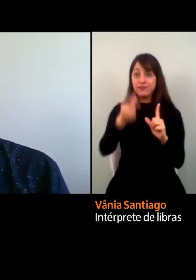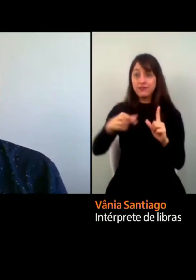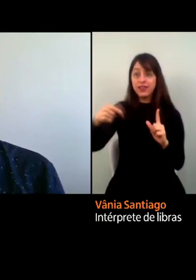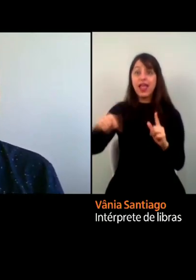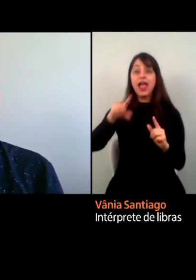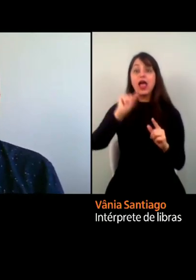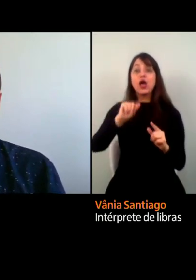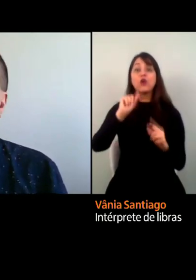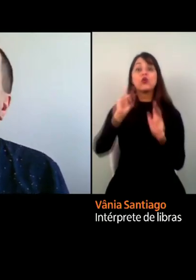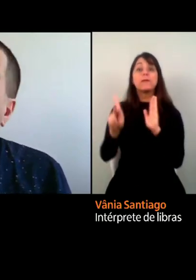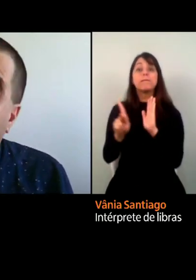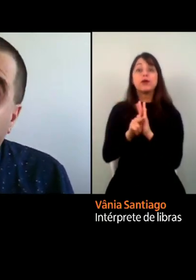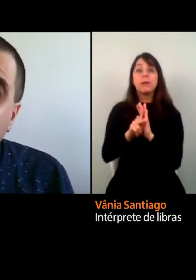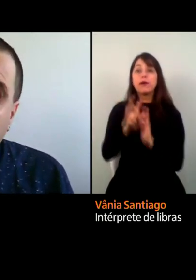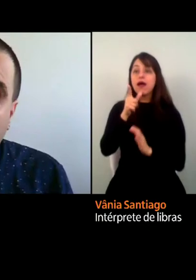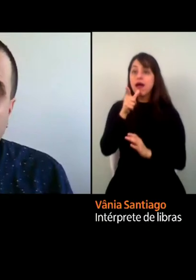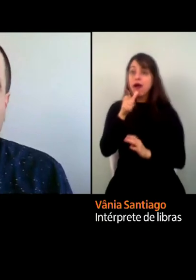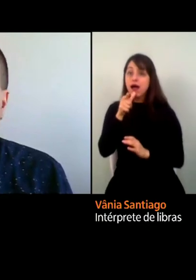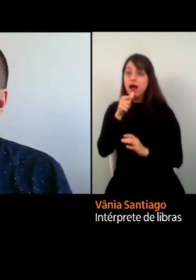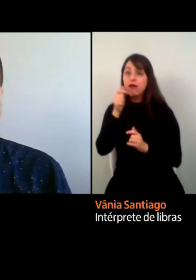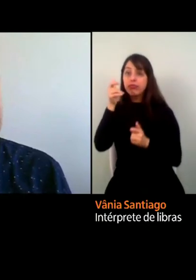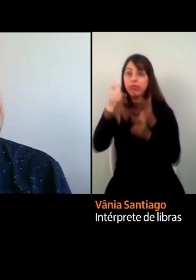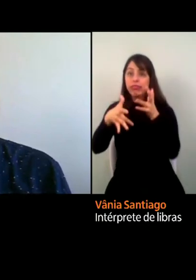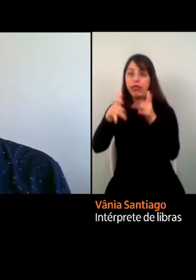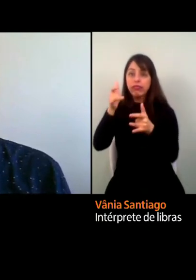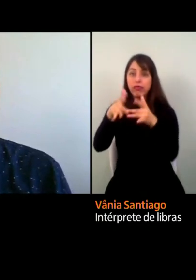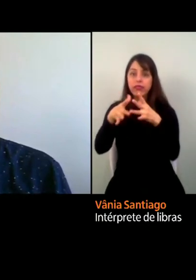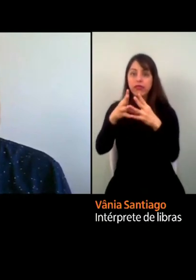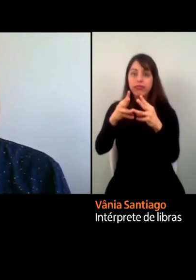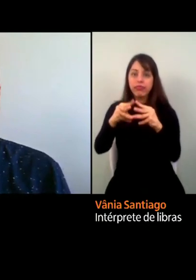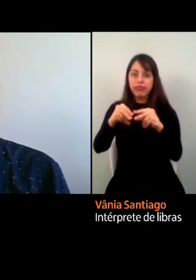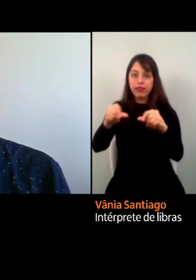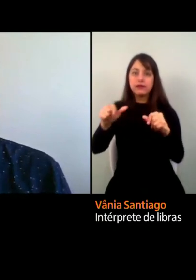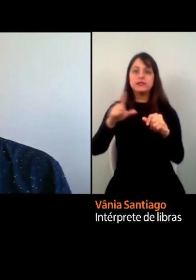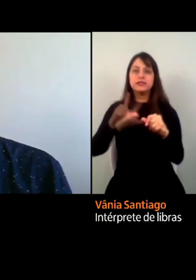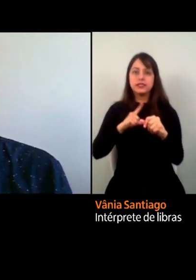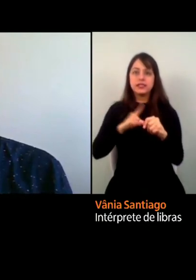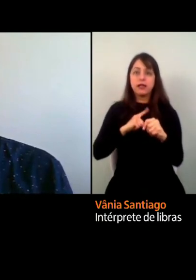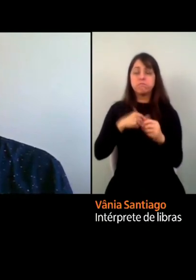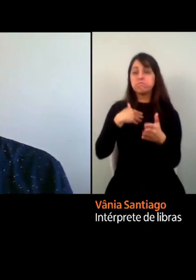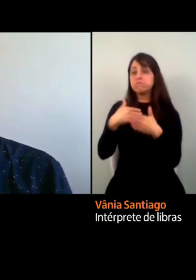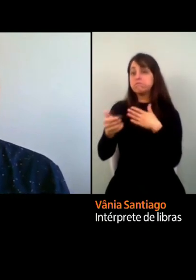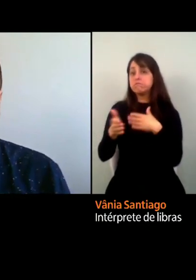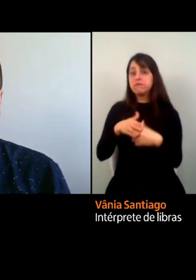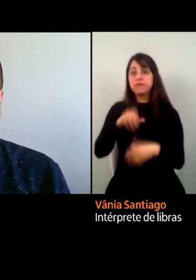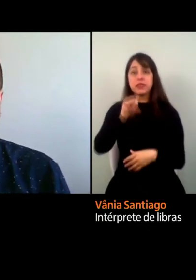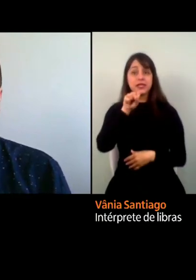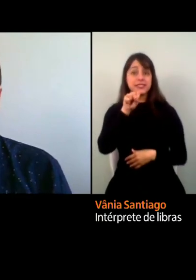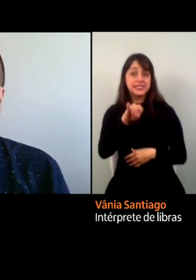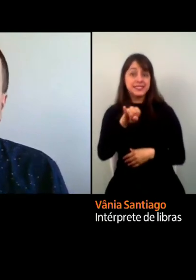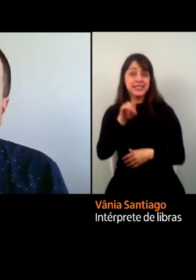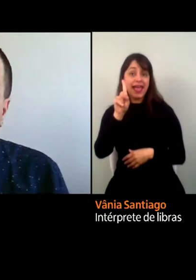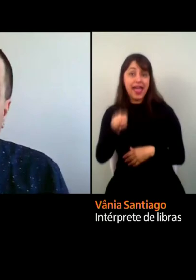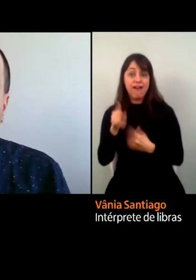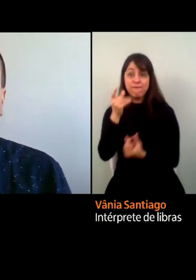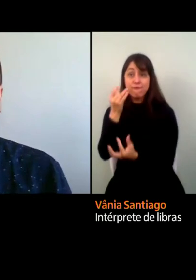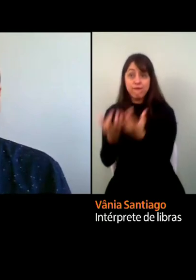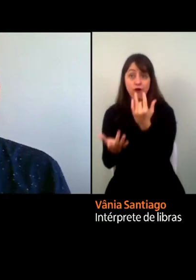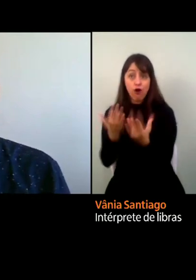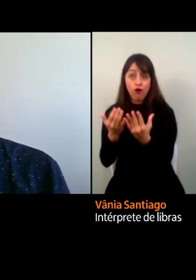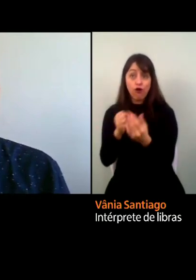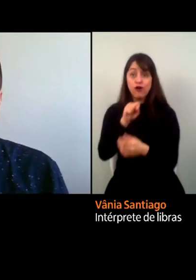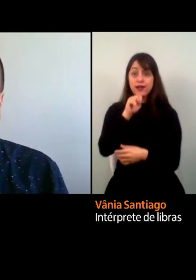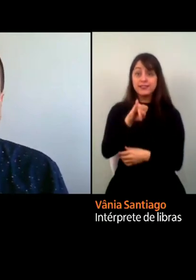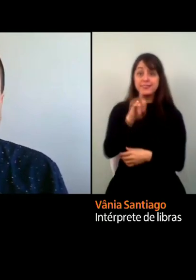hidrólise. Na catástrofe, tanto faz incêndio ou dilúvio. Nessas